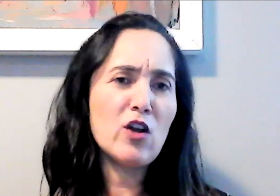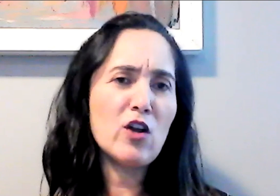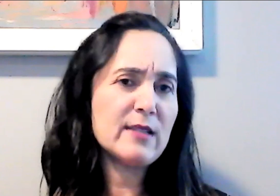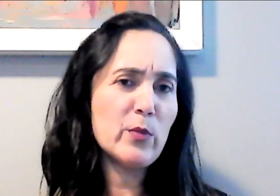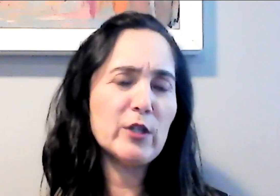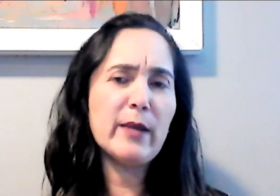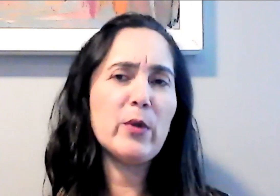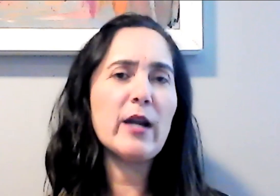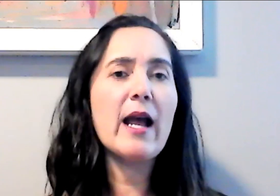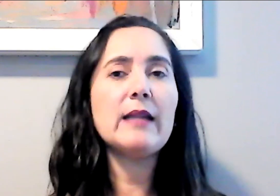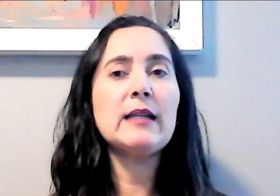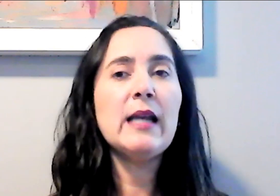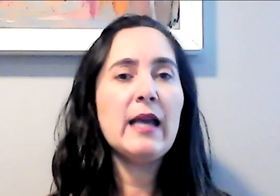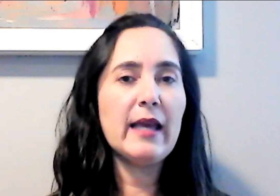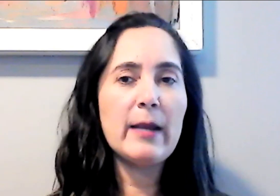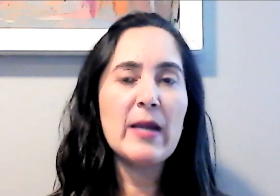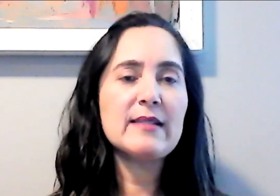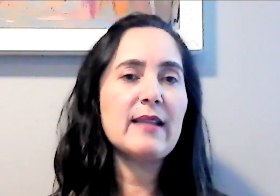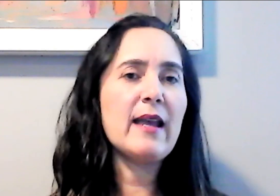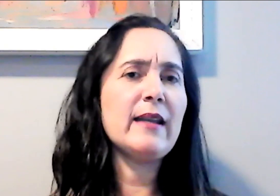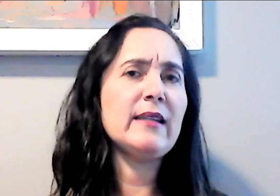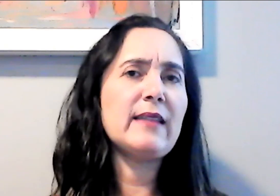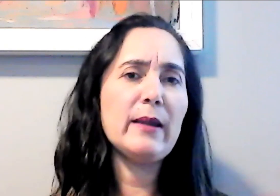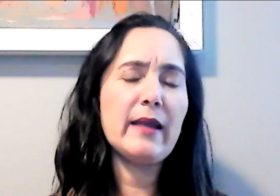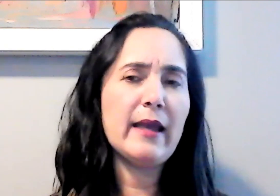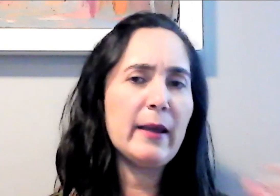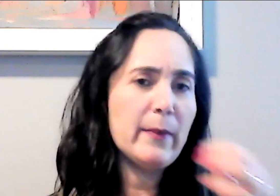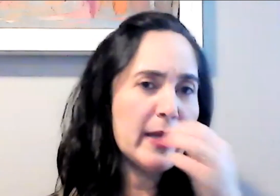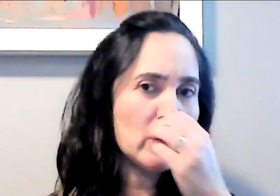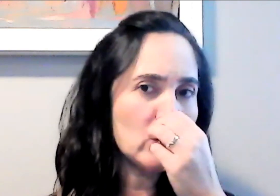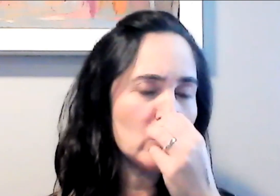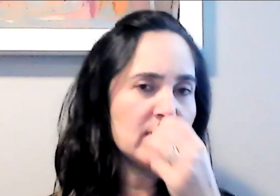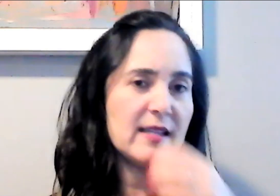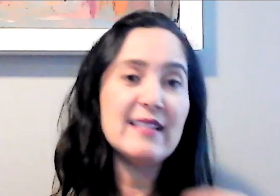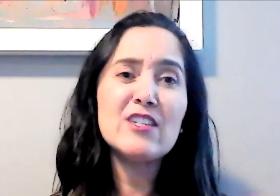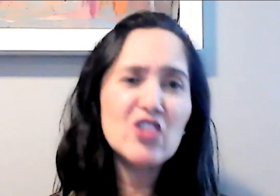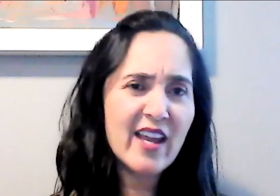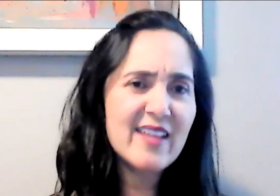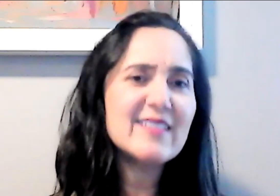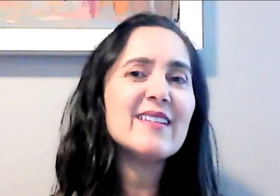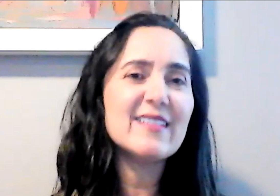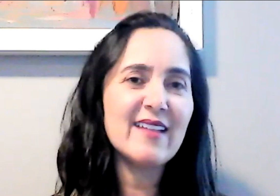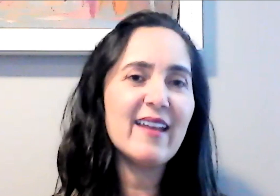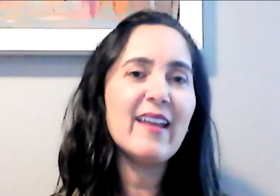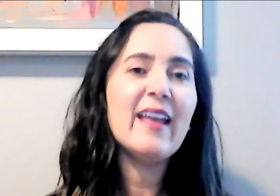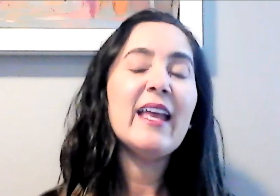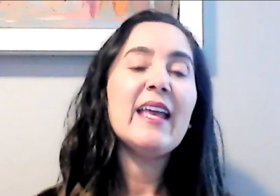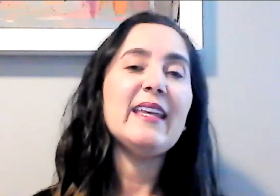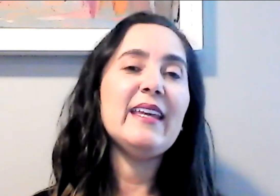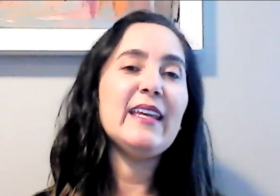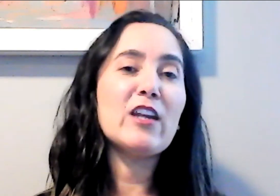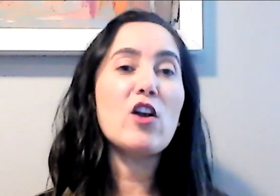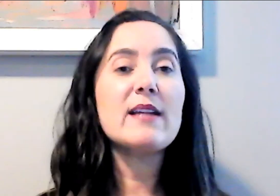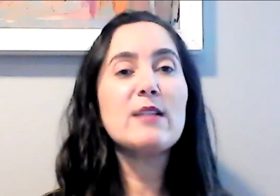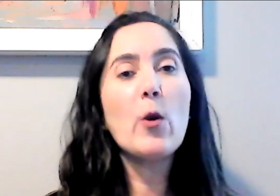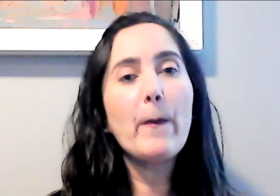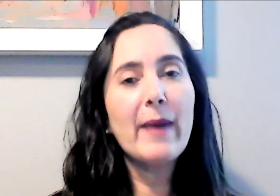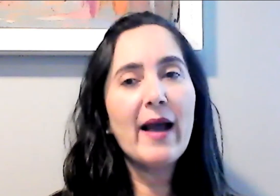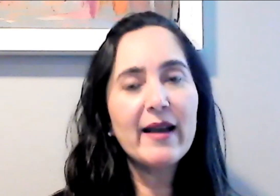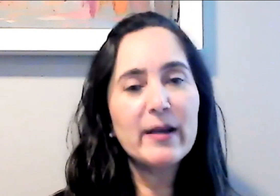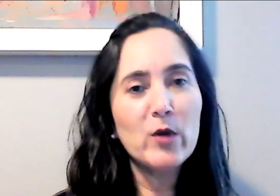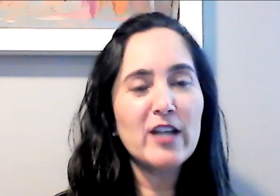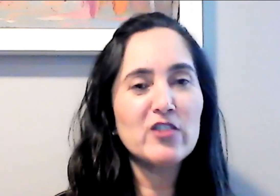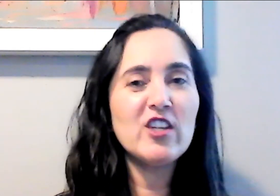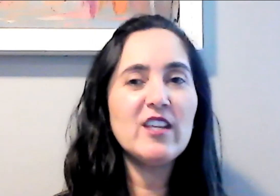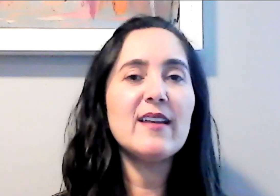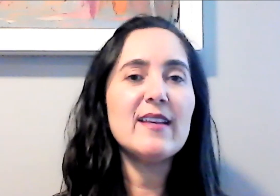assim, locação por temporada, ela é mais célere, tem menos exigências, né? E locação